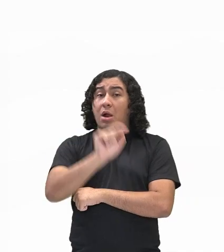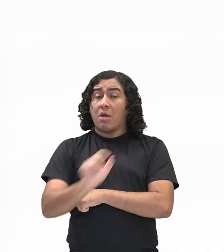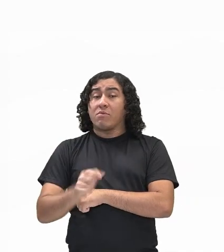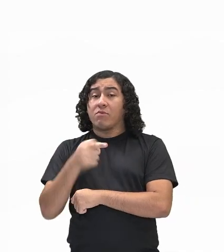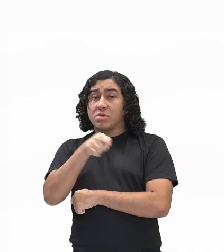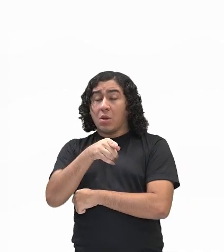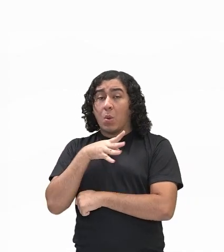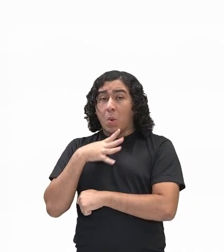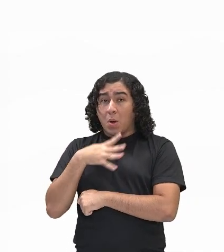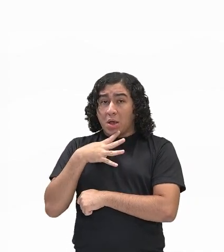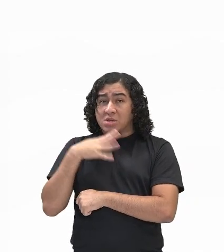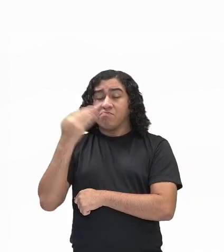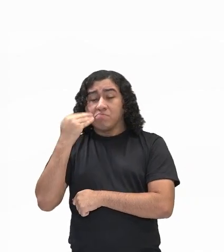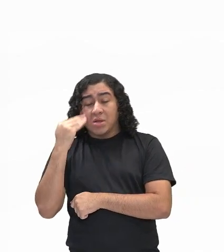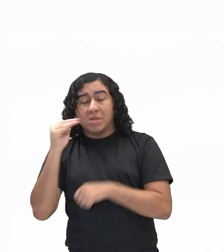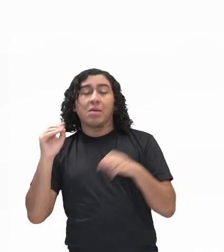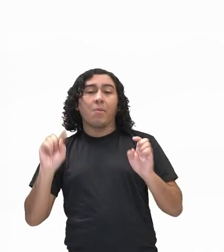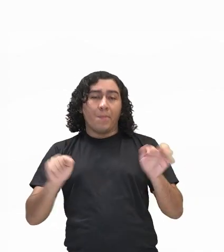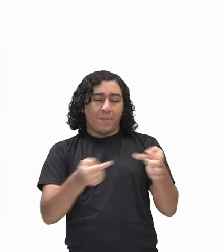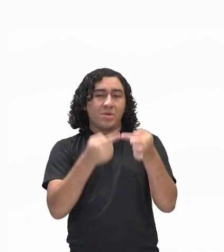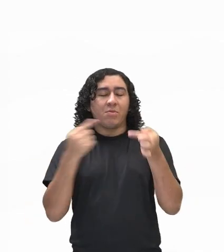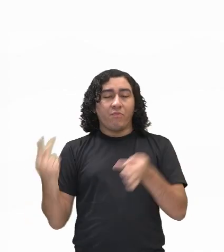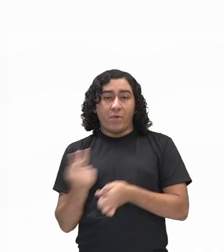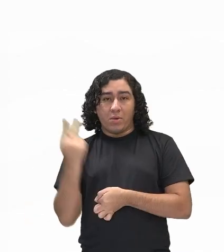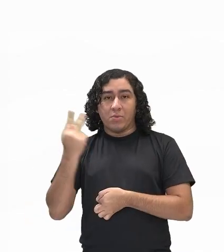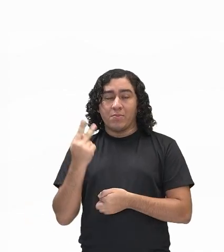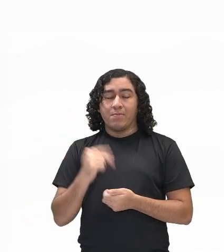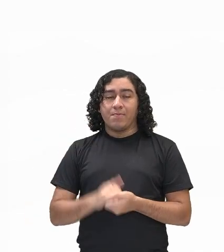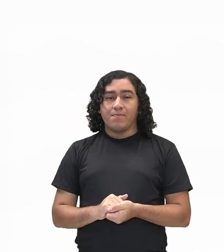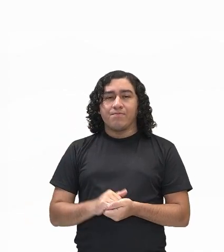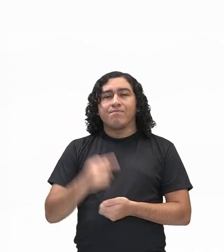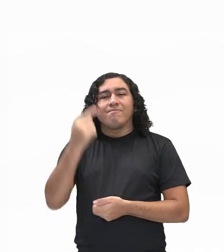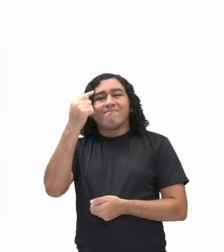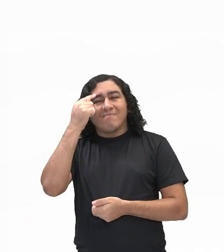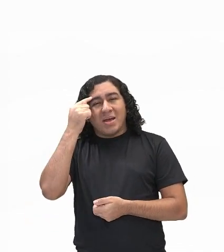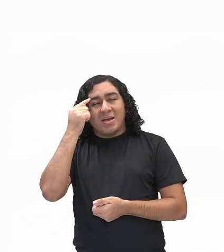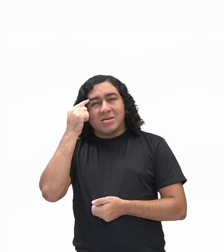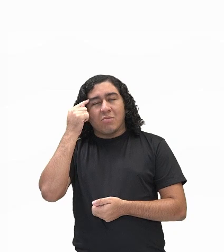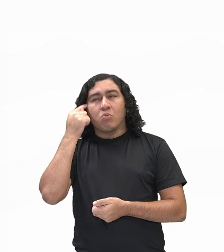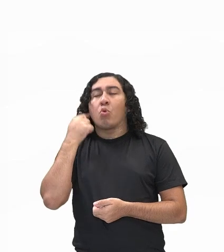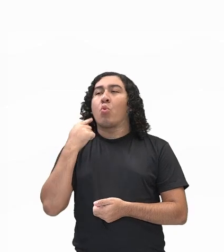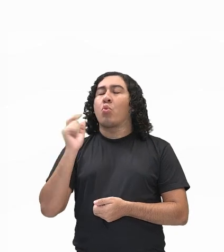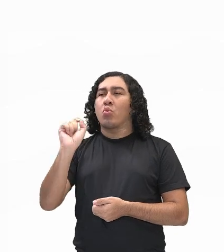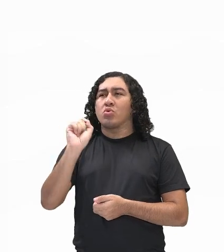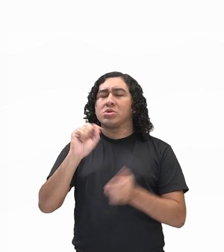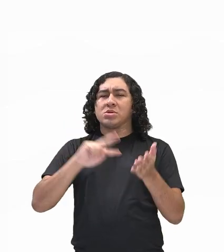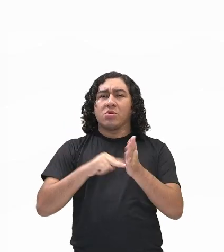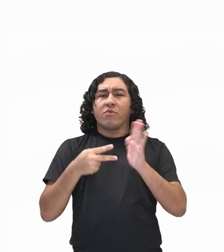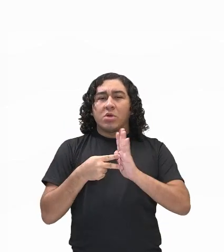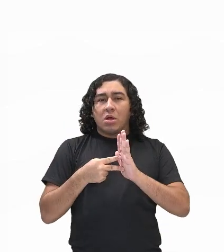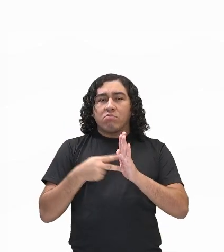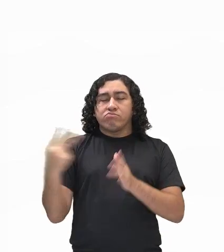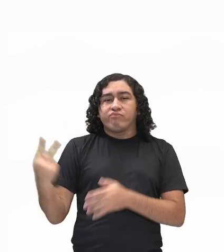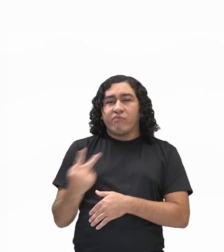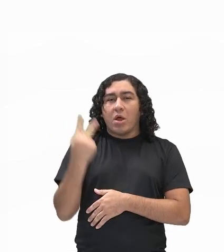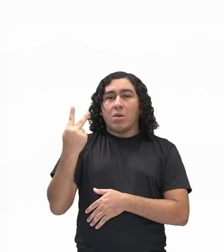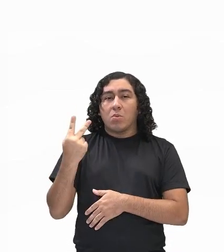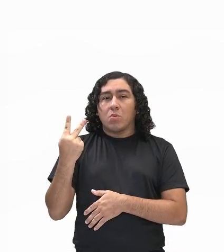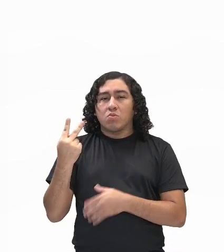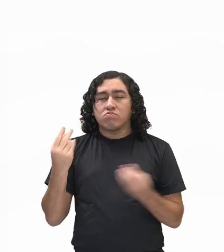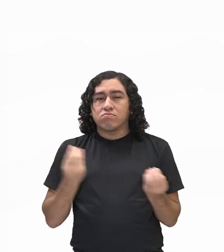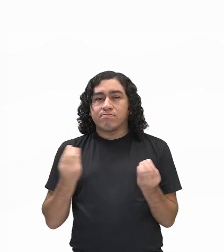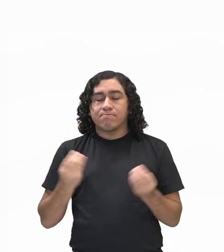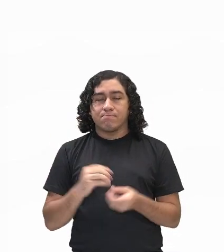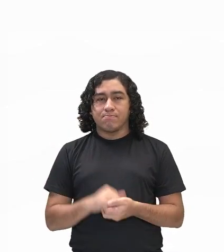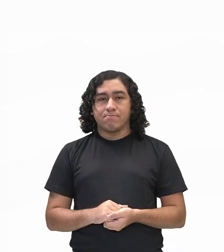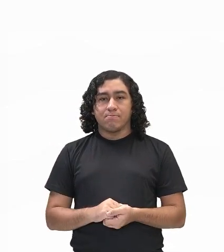entendem como sendo valores. Então vocês pensem nisso. O que é um valor? O que é o valor em si?